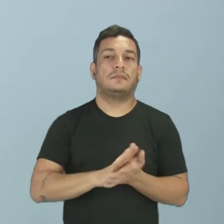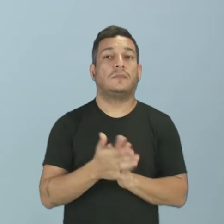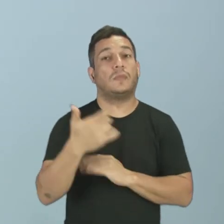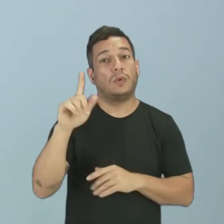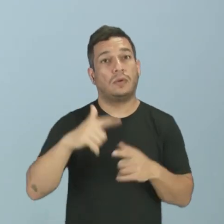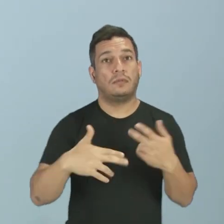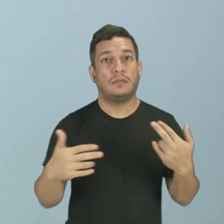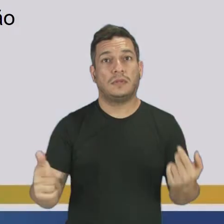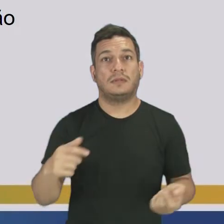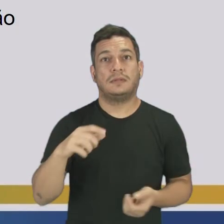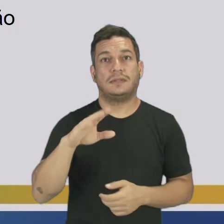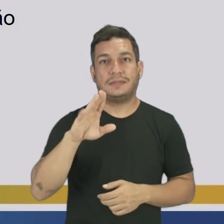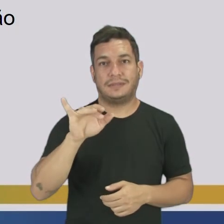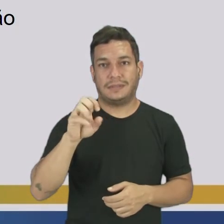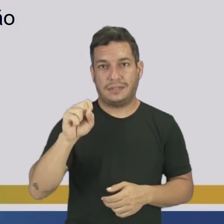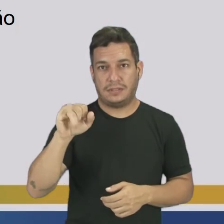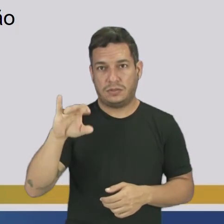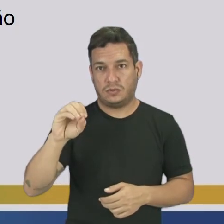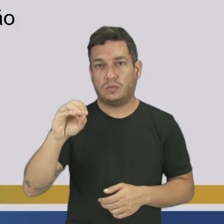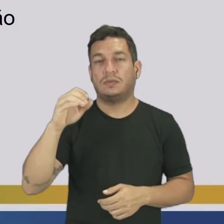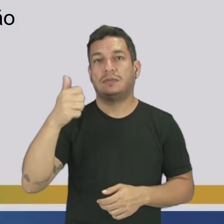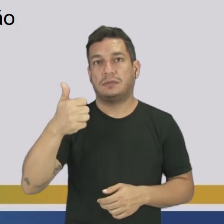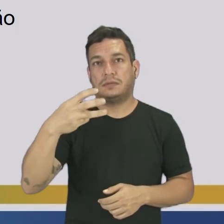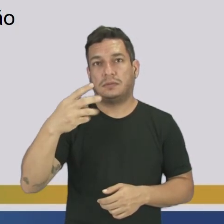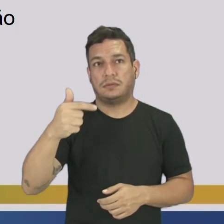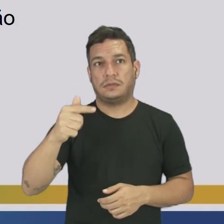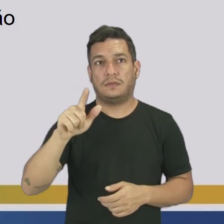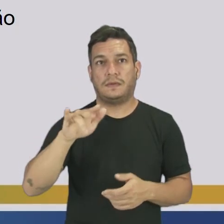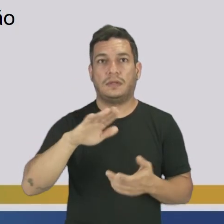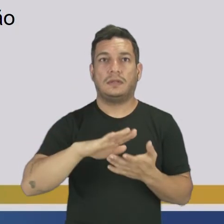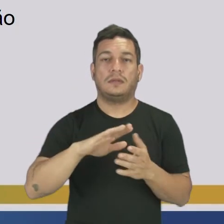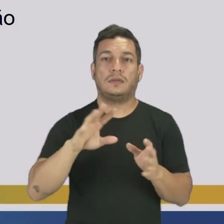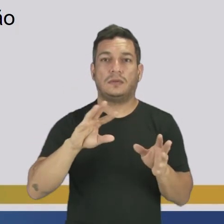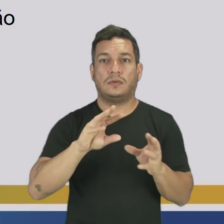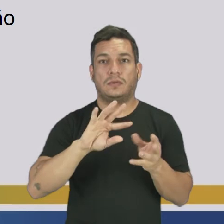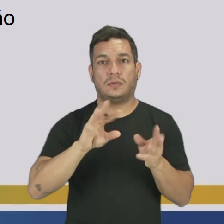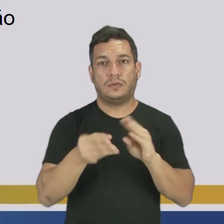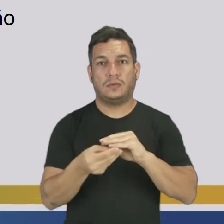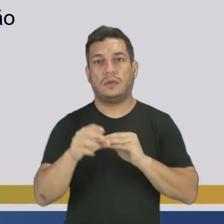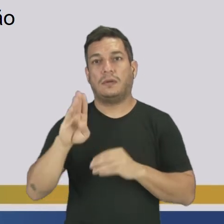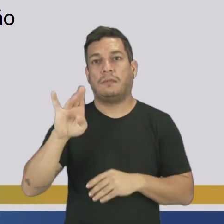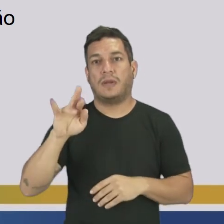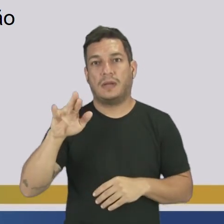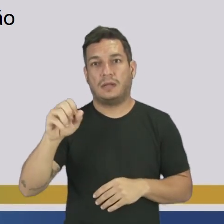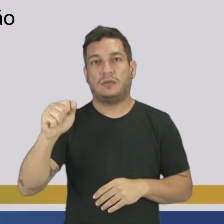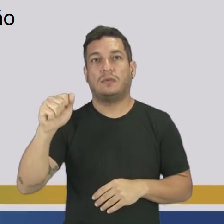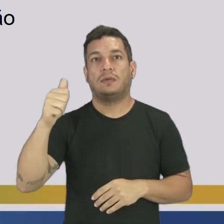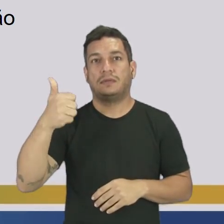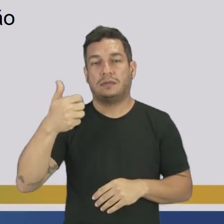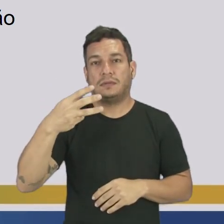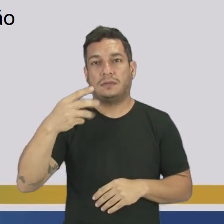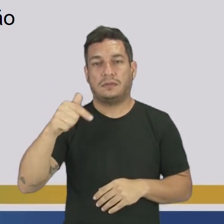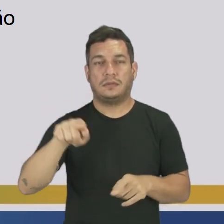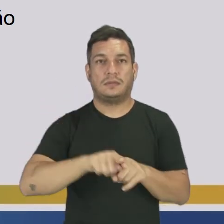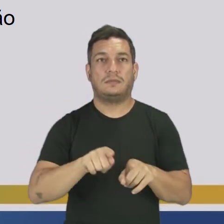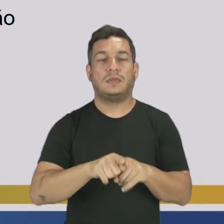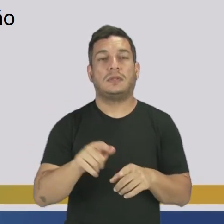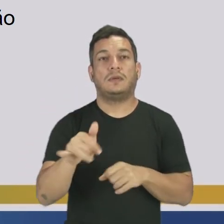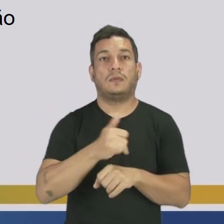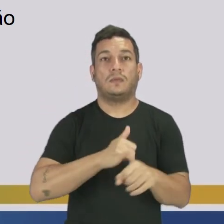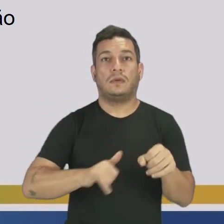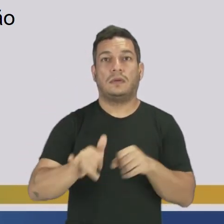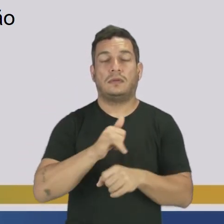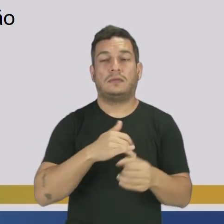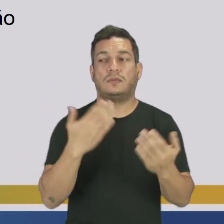materiais. Então, o césio-137 vai se decompor em bário 137 também. Então, esses átomos, ao